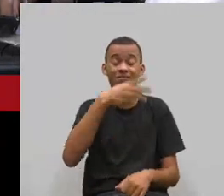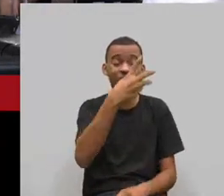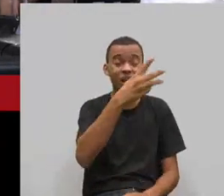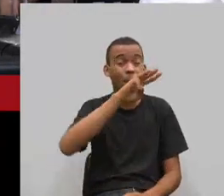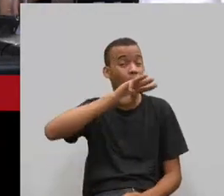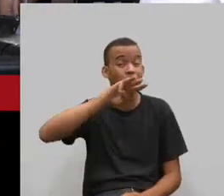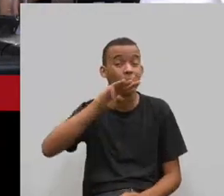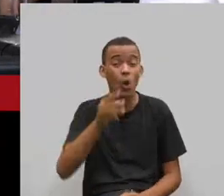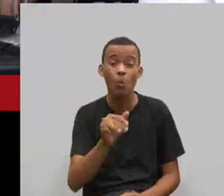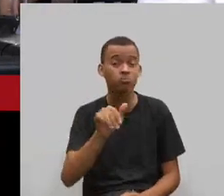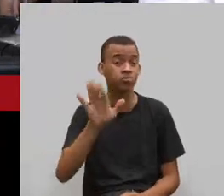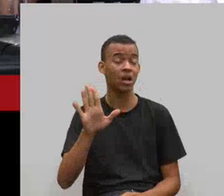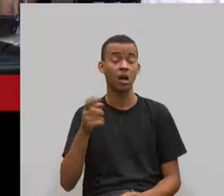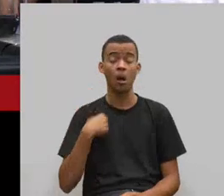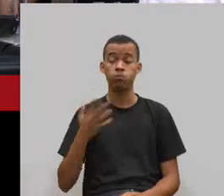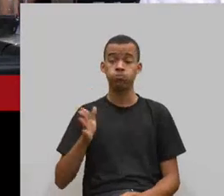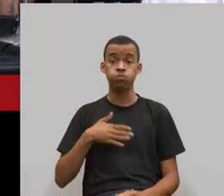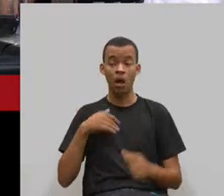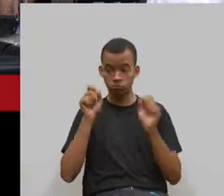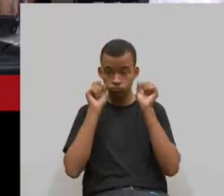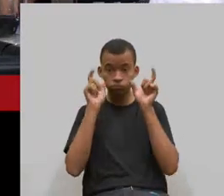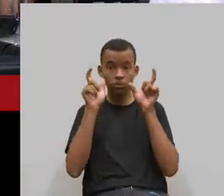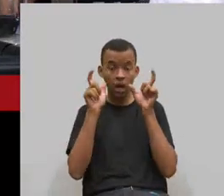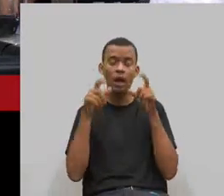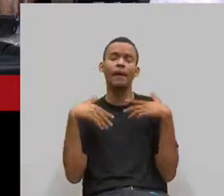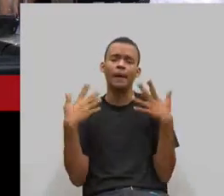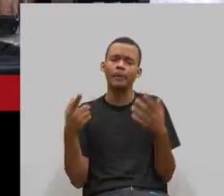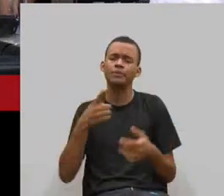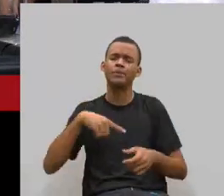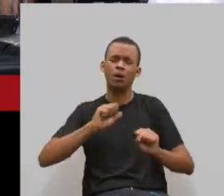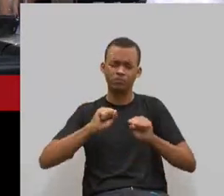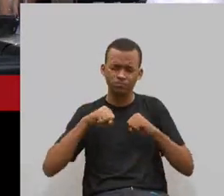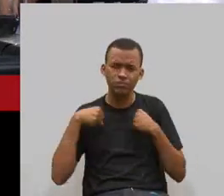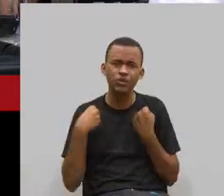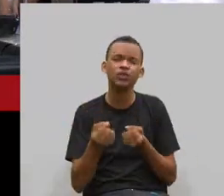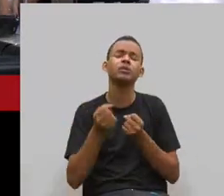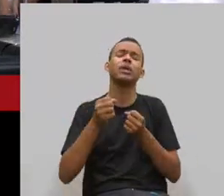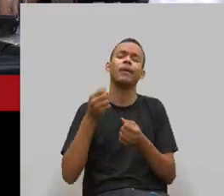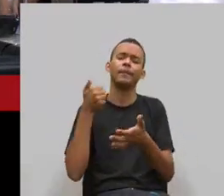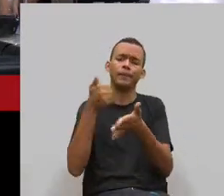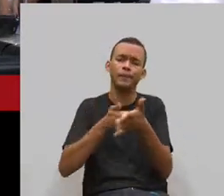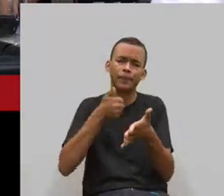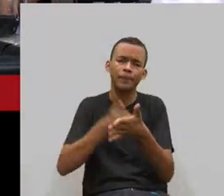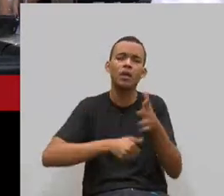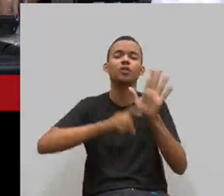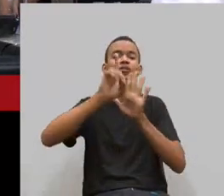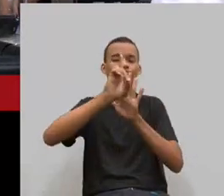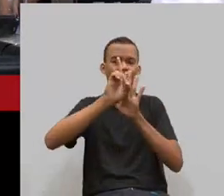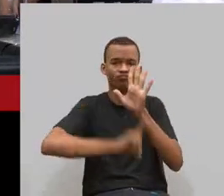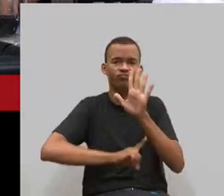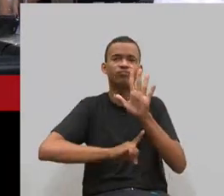nossa função assim aqui como presidente da Comissão então par mais uma vez a deputada naárea pela fala e pelo